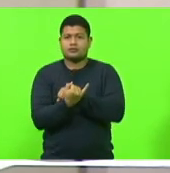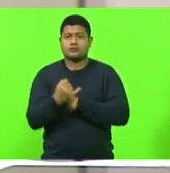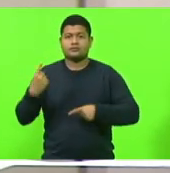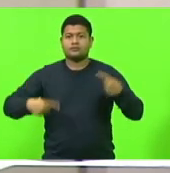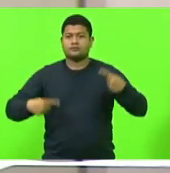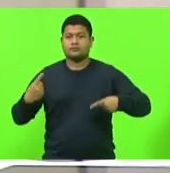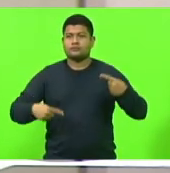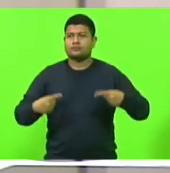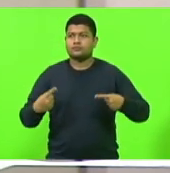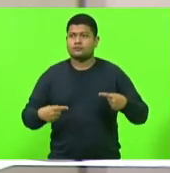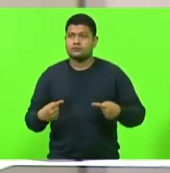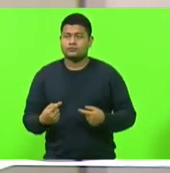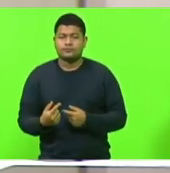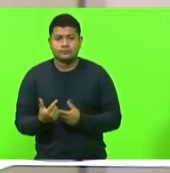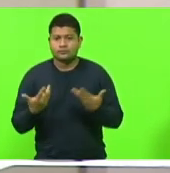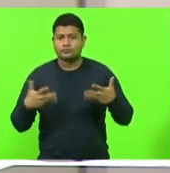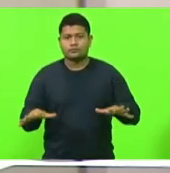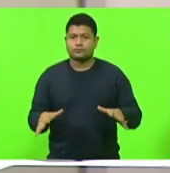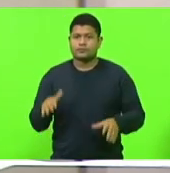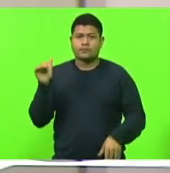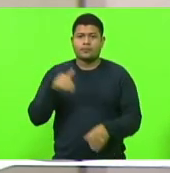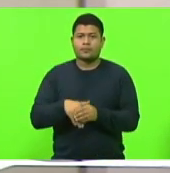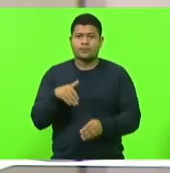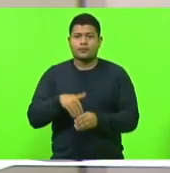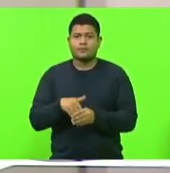Não havendo quem queira discutir, em votação.